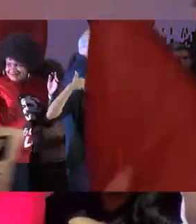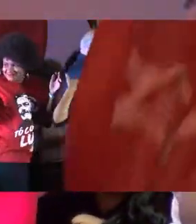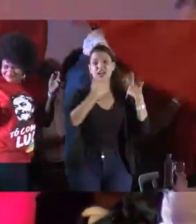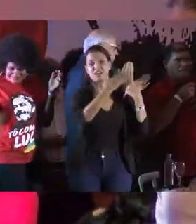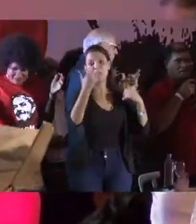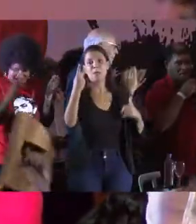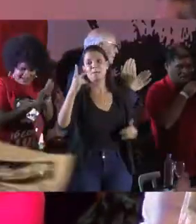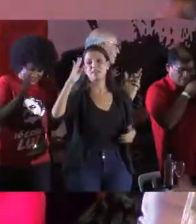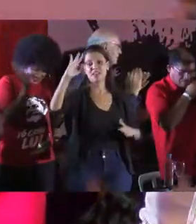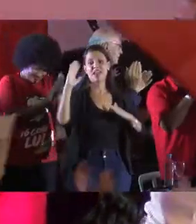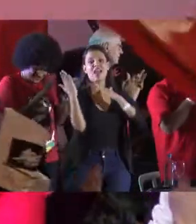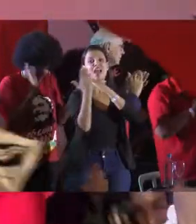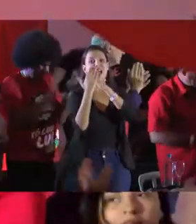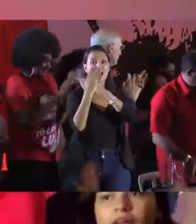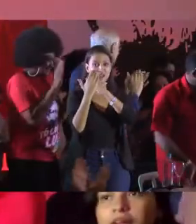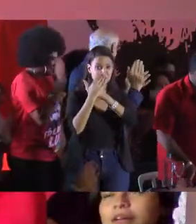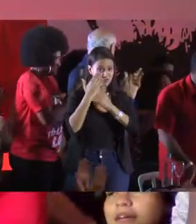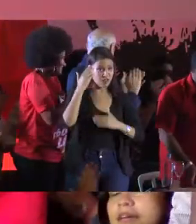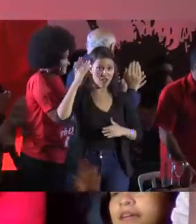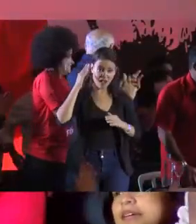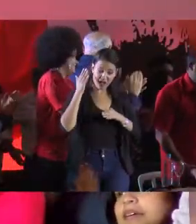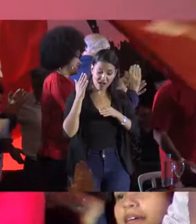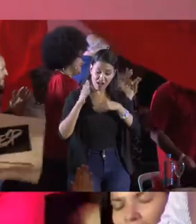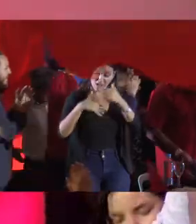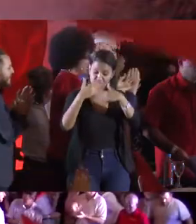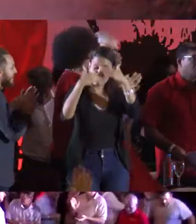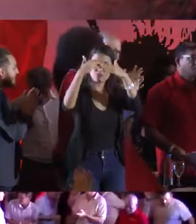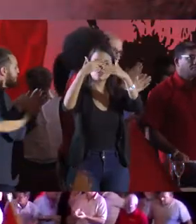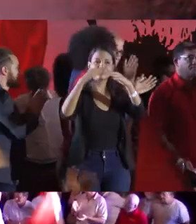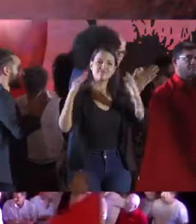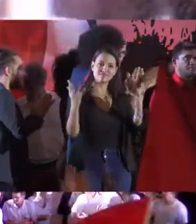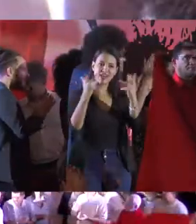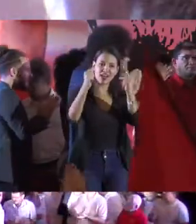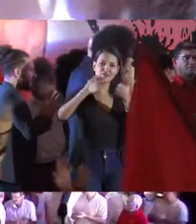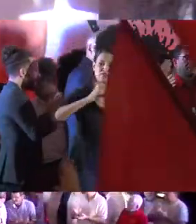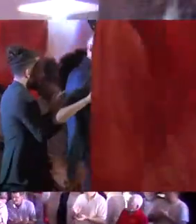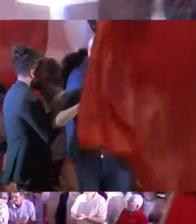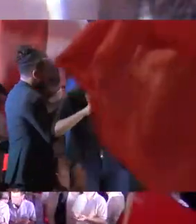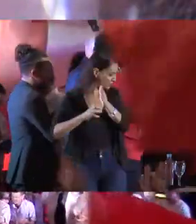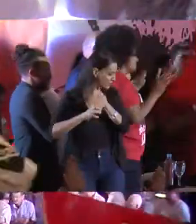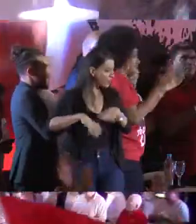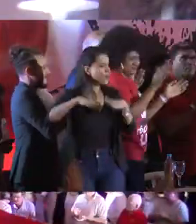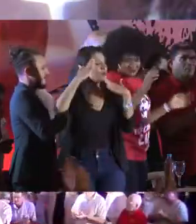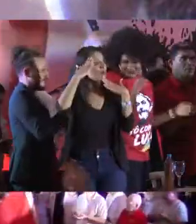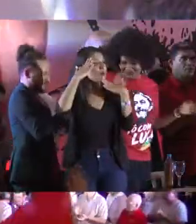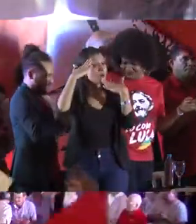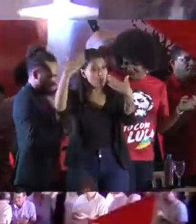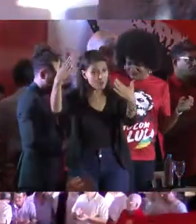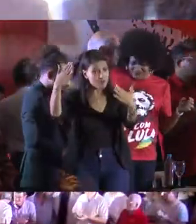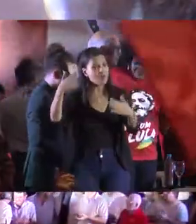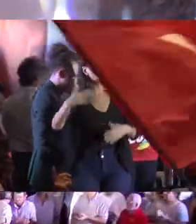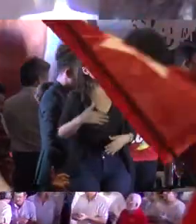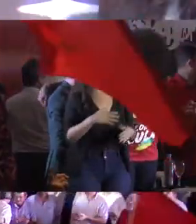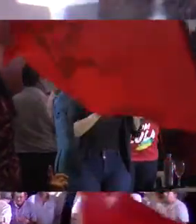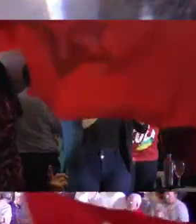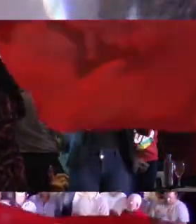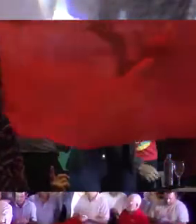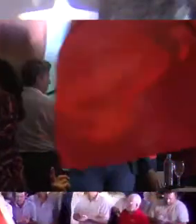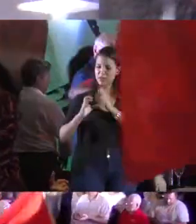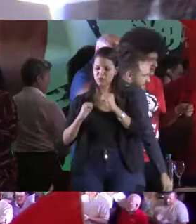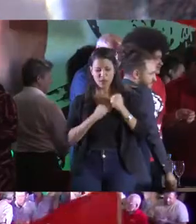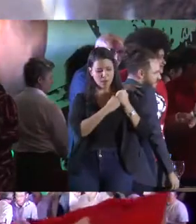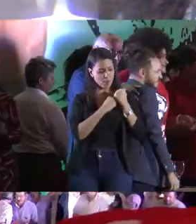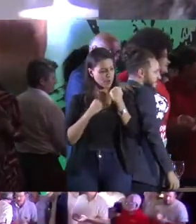petistas que ajudaram a gente a construir esse extraordinário partido. obrigado aos partidos irmãos que estão